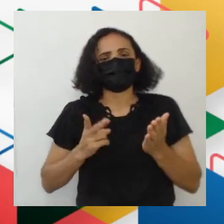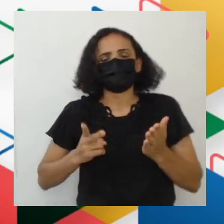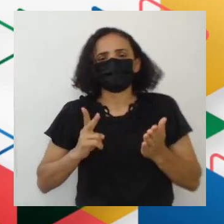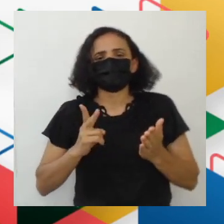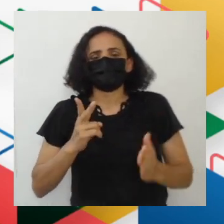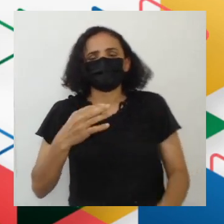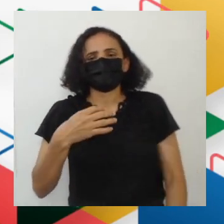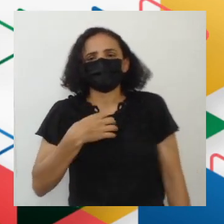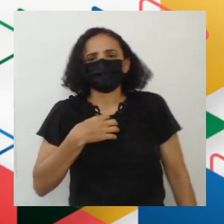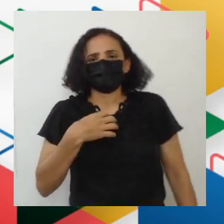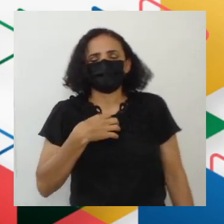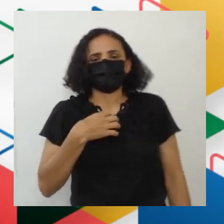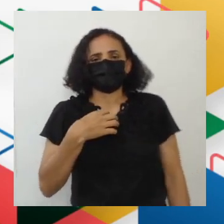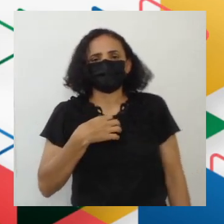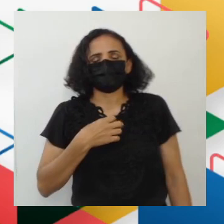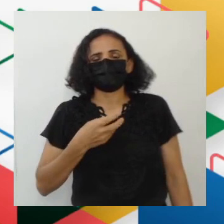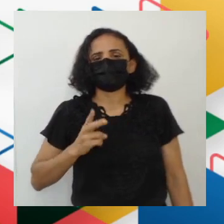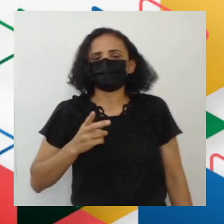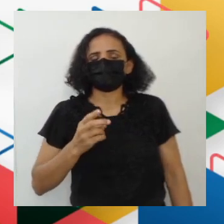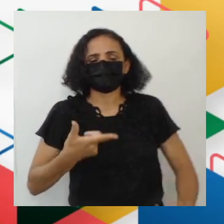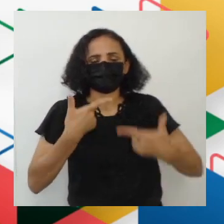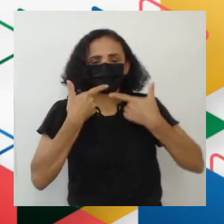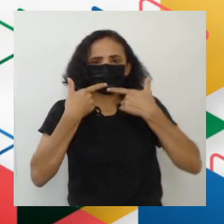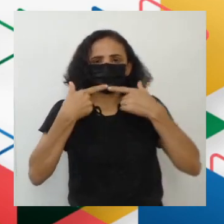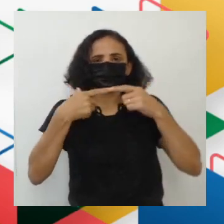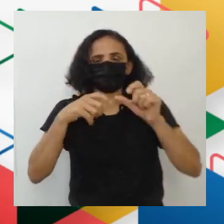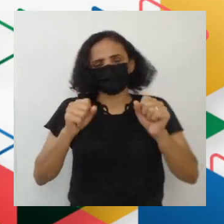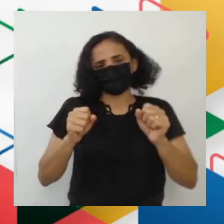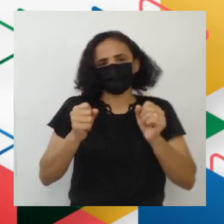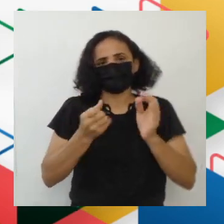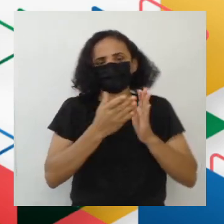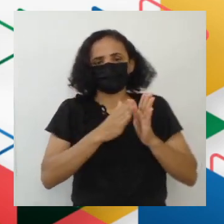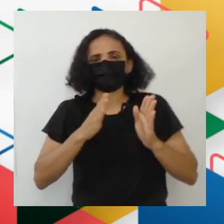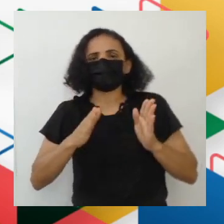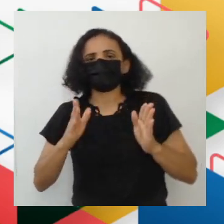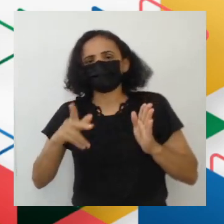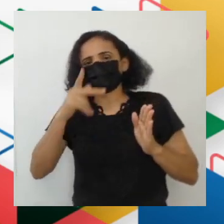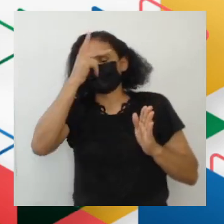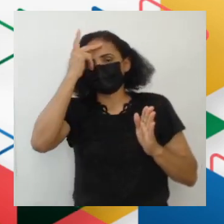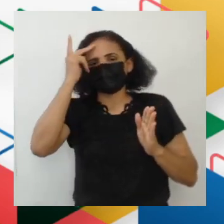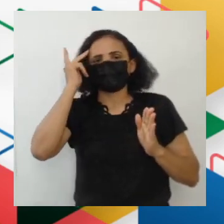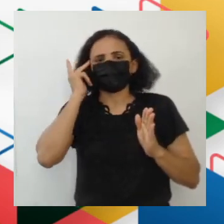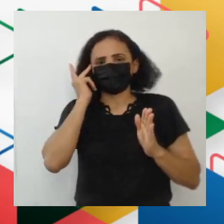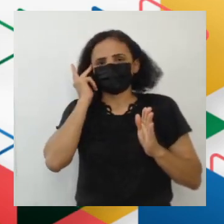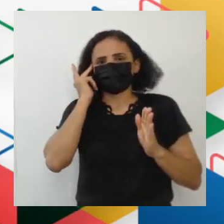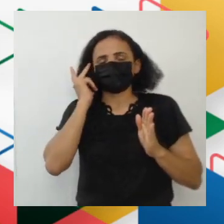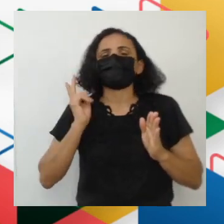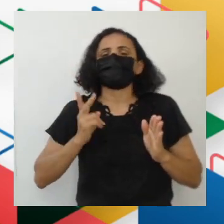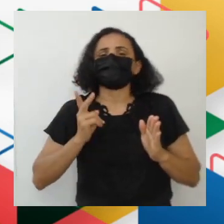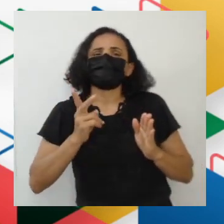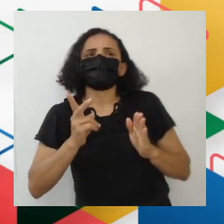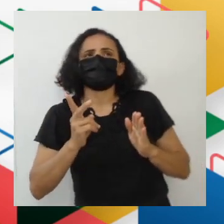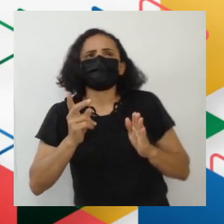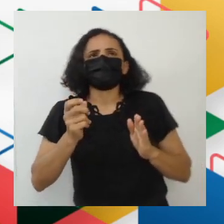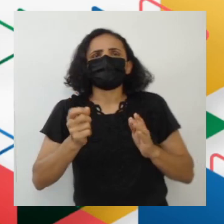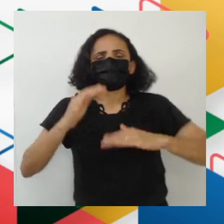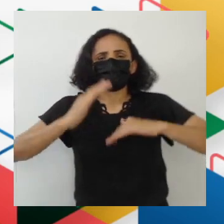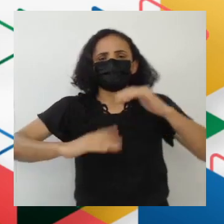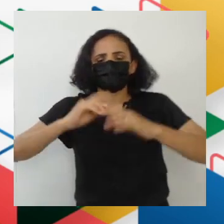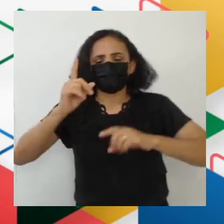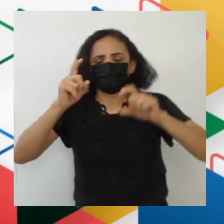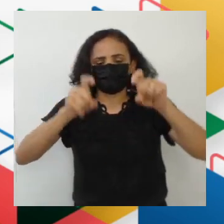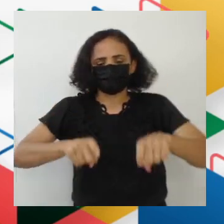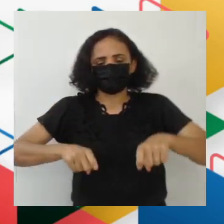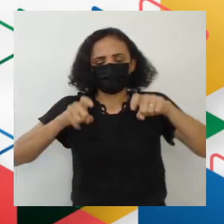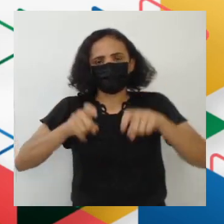a variedade linguística, a linguagem típica do homem da zona rural, né? Esse homem